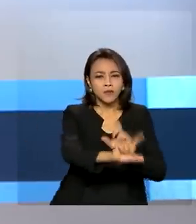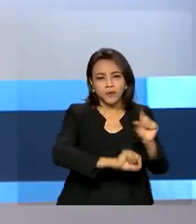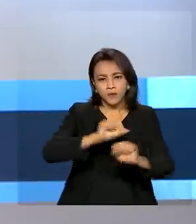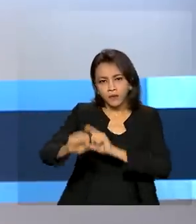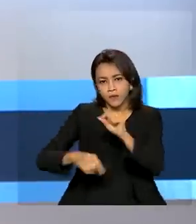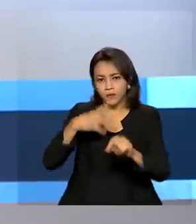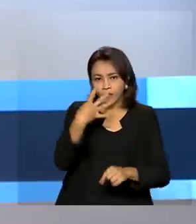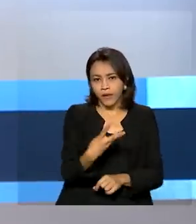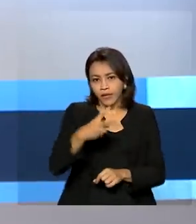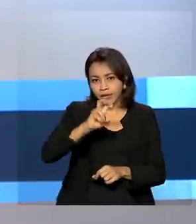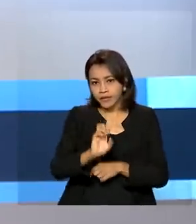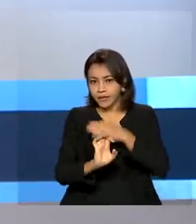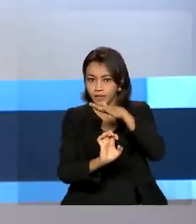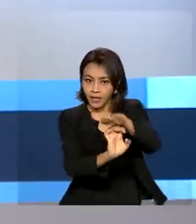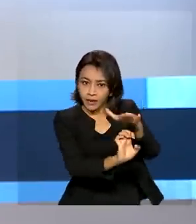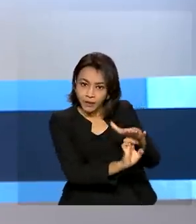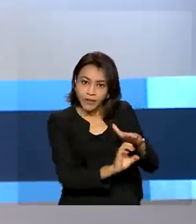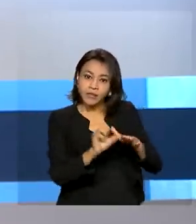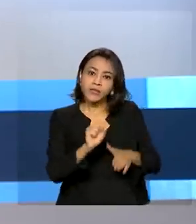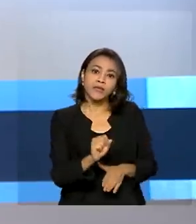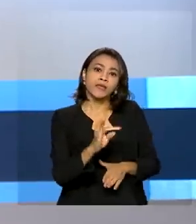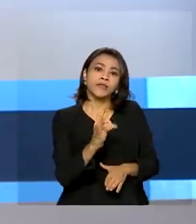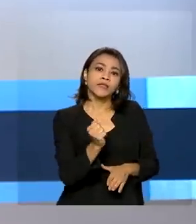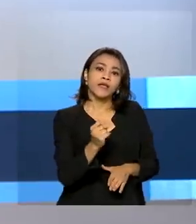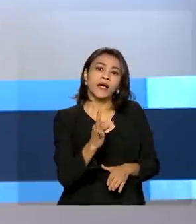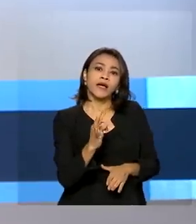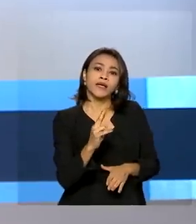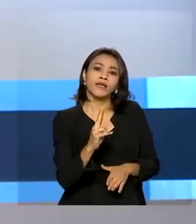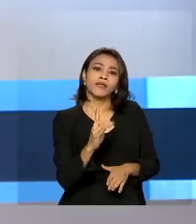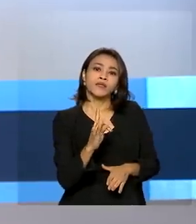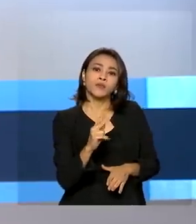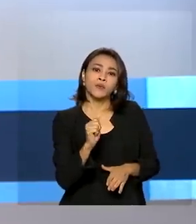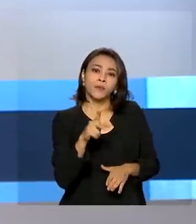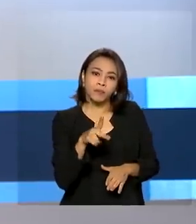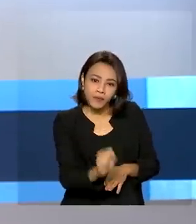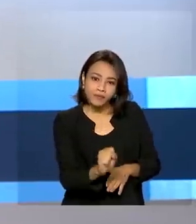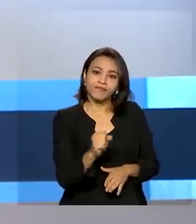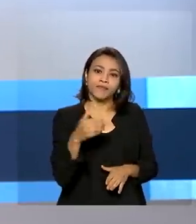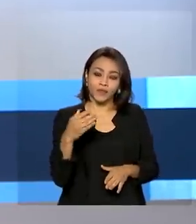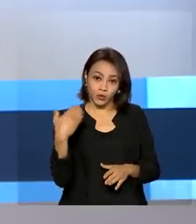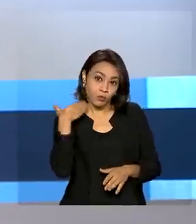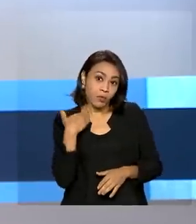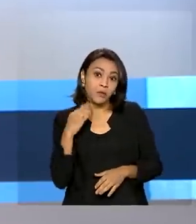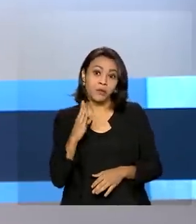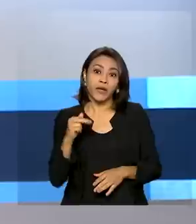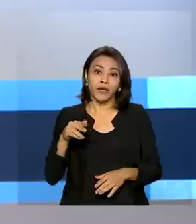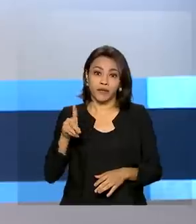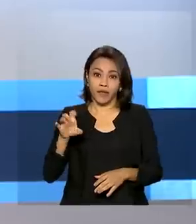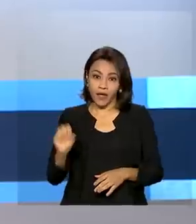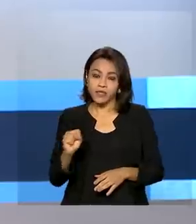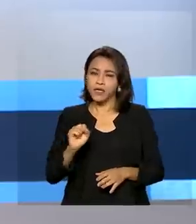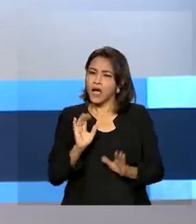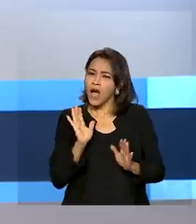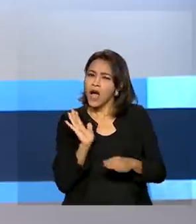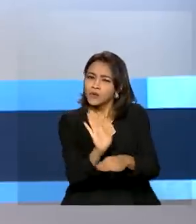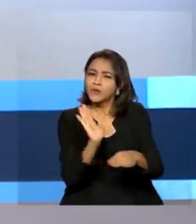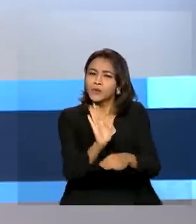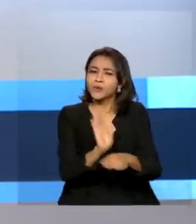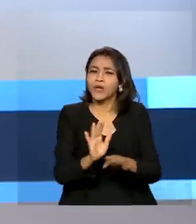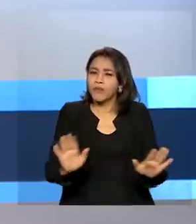45 startup do ciclo 2022 do BNDS garagem o programa ajuda a desenvolver o empreendedorismo